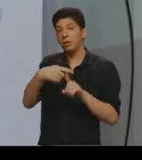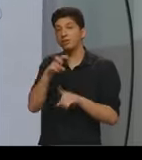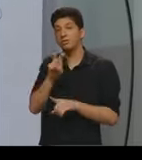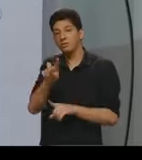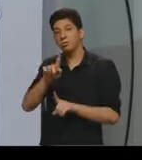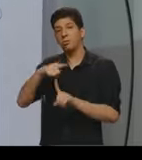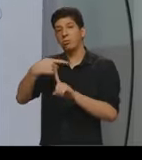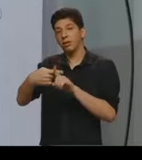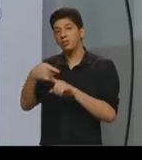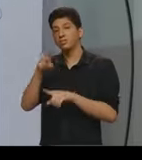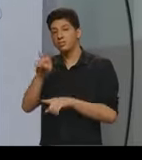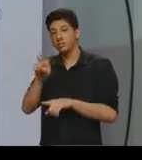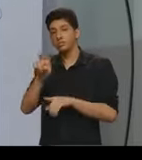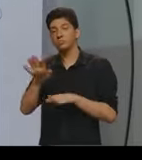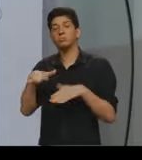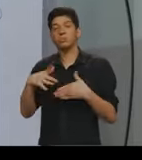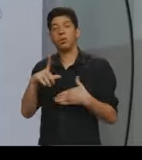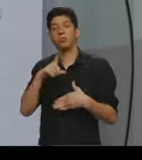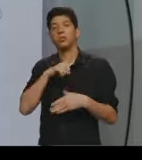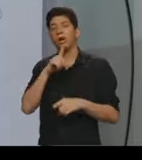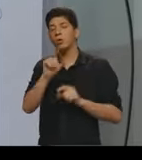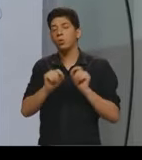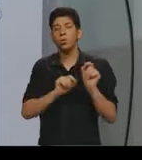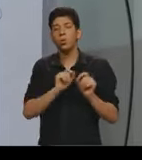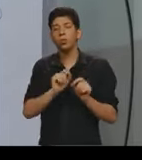de 5